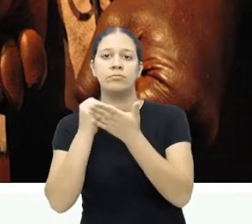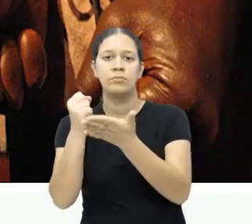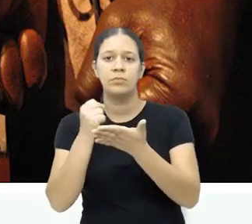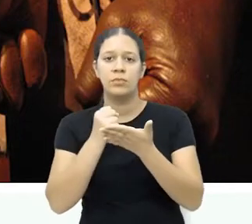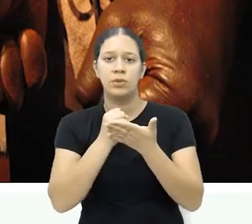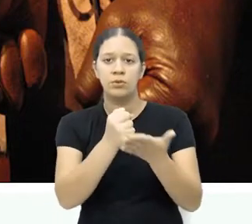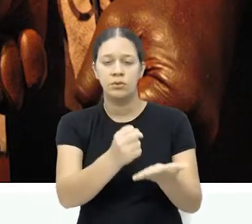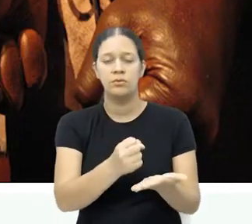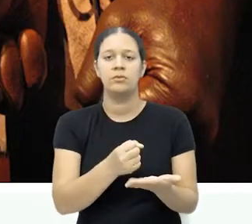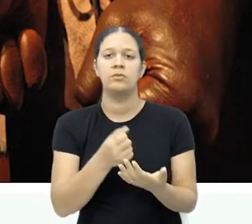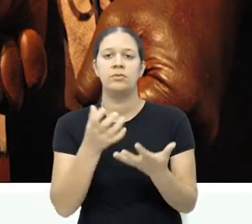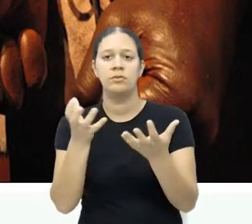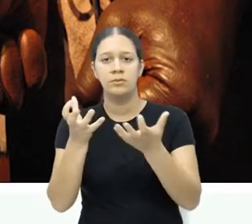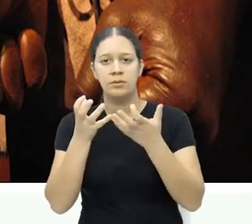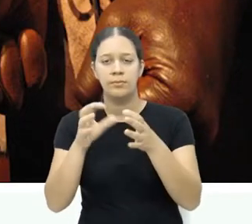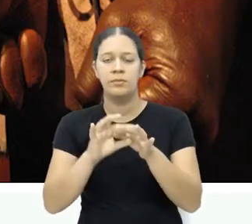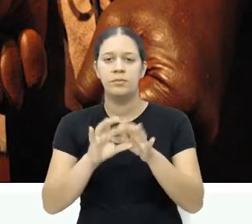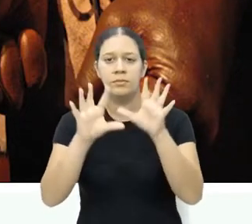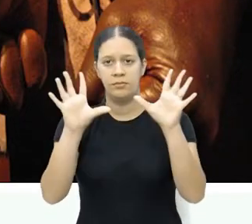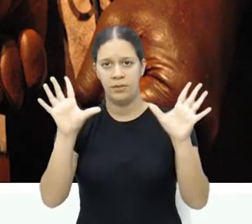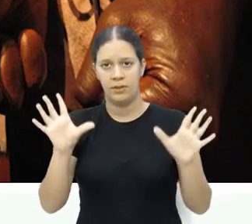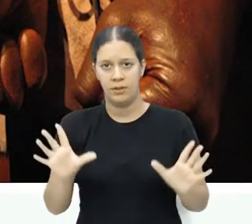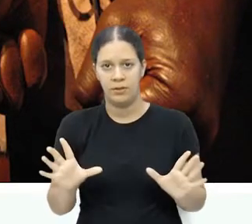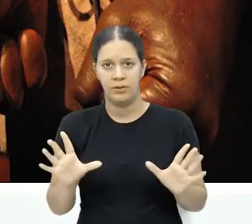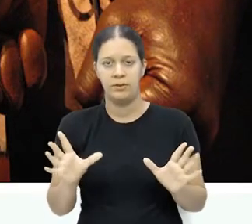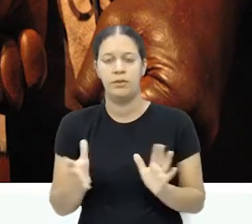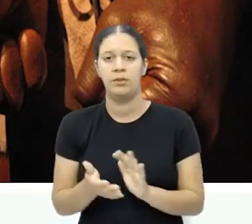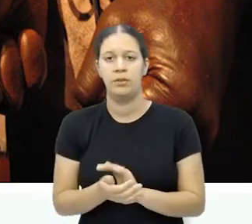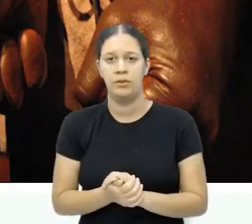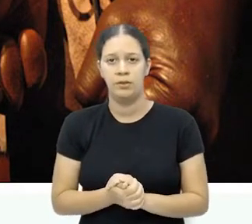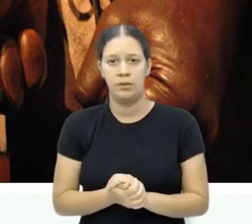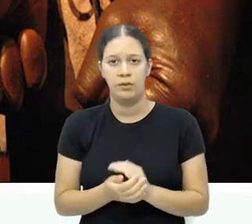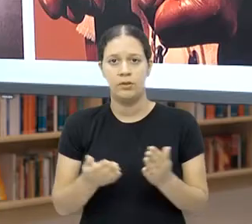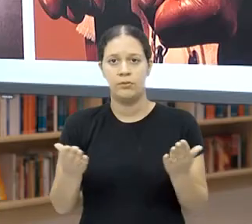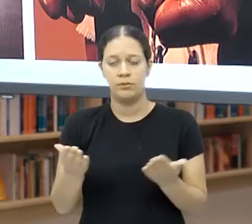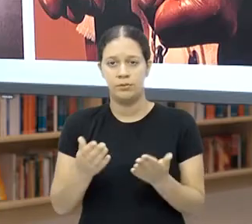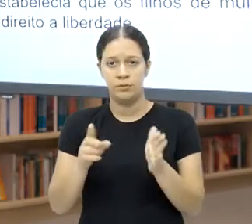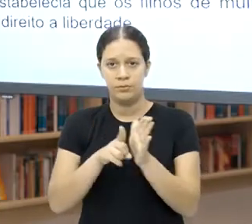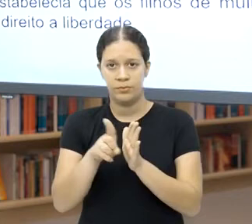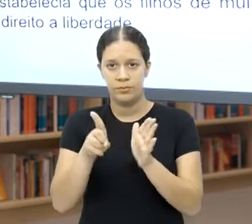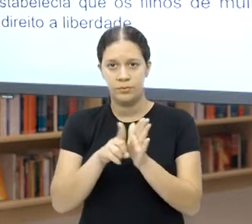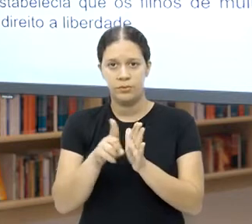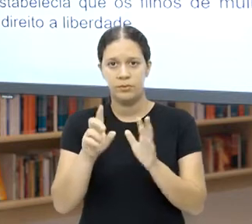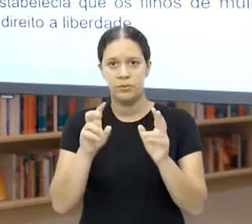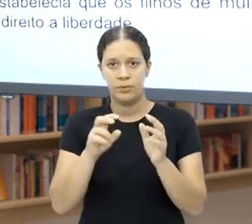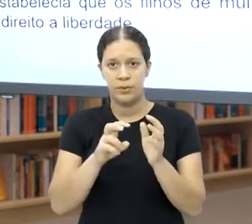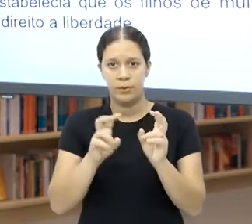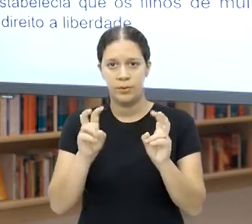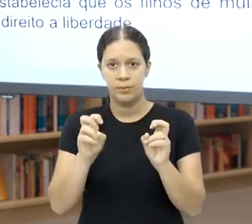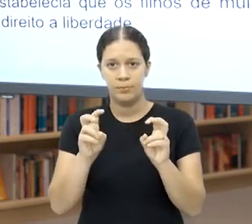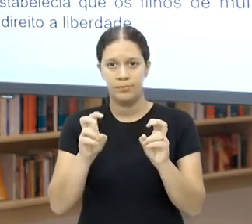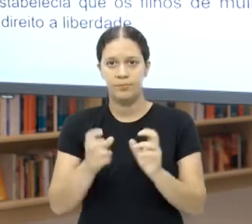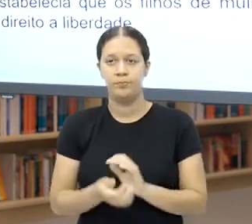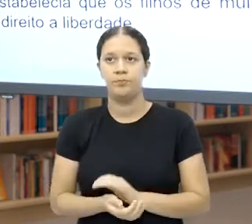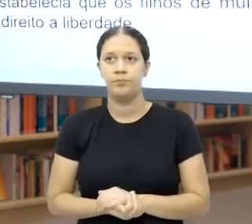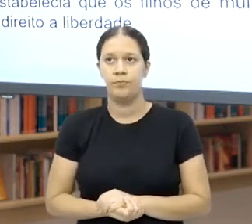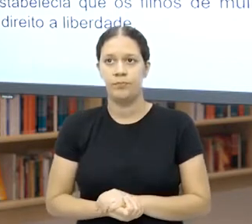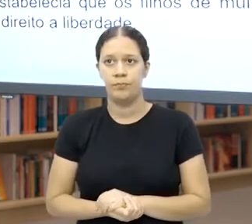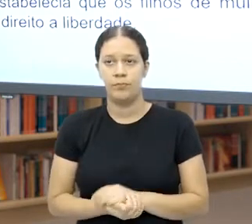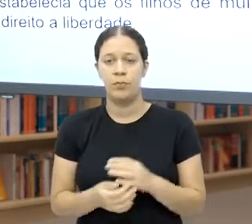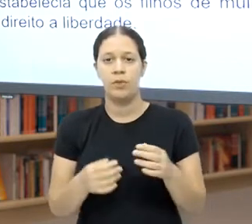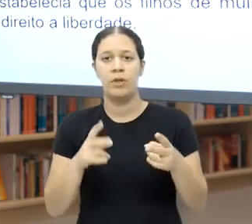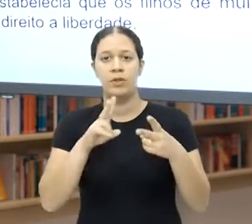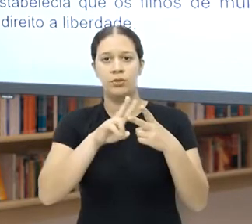em prol de sua liberdade. Vamos ver a questão agora com relação a esse tema? Vamos lá,